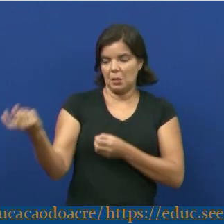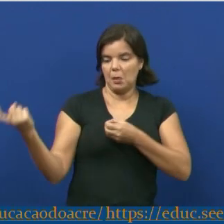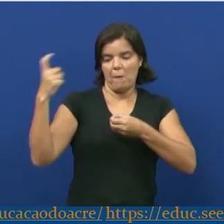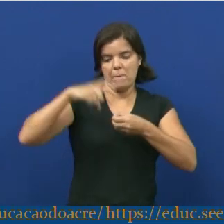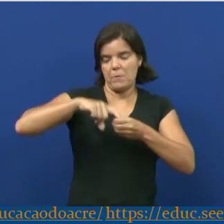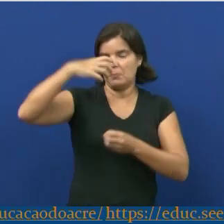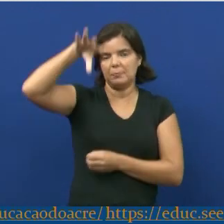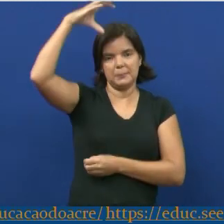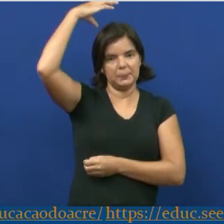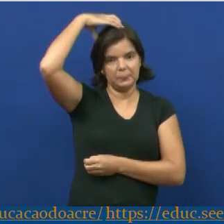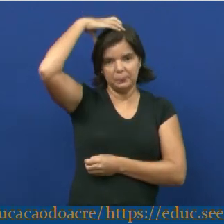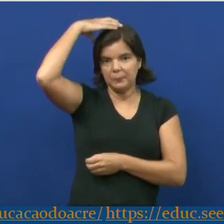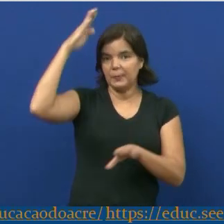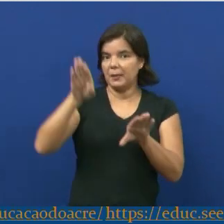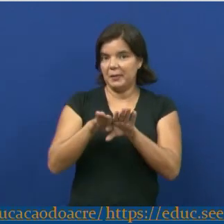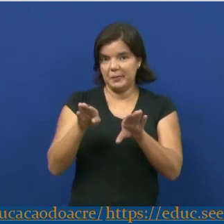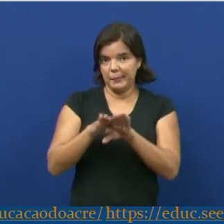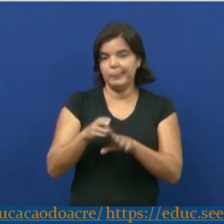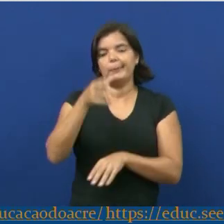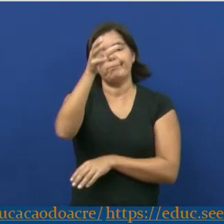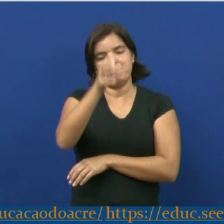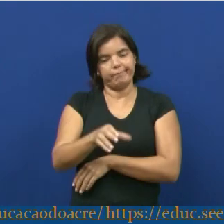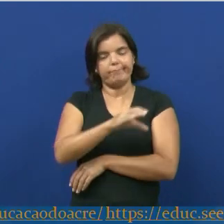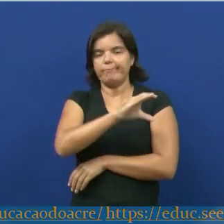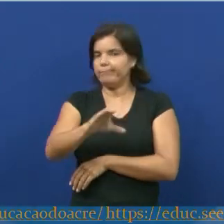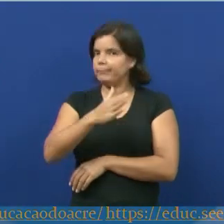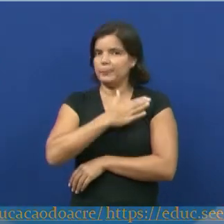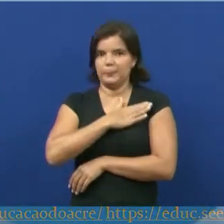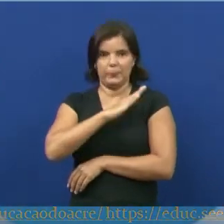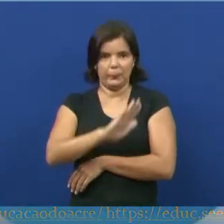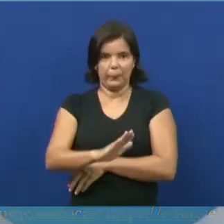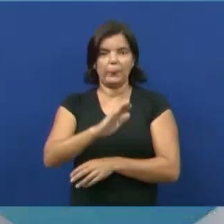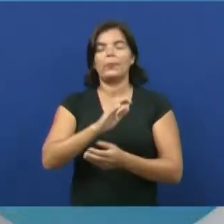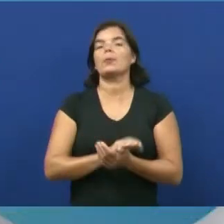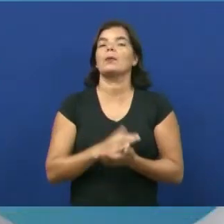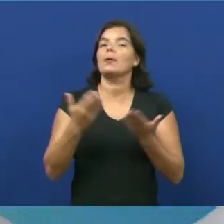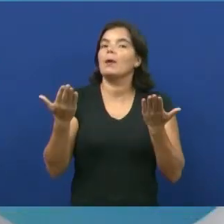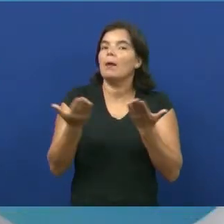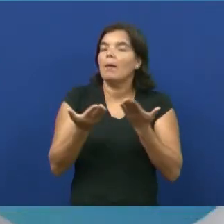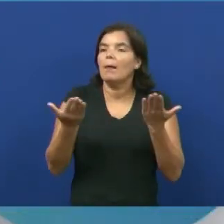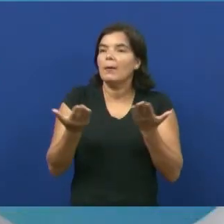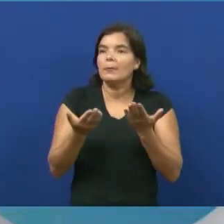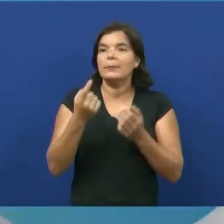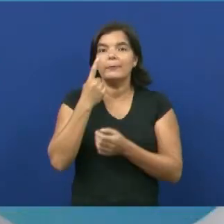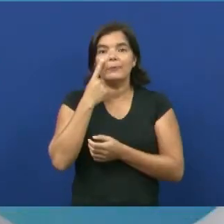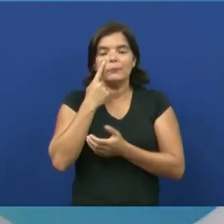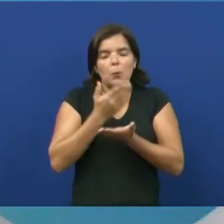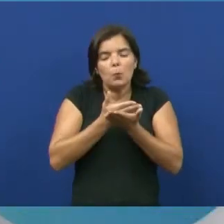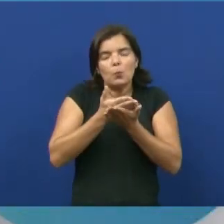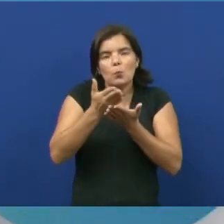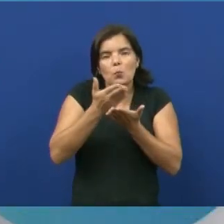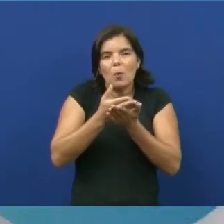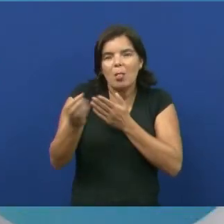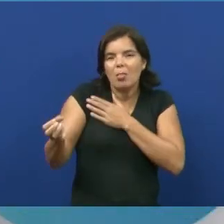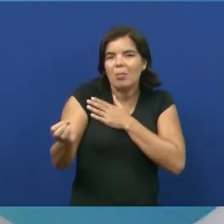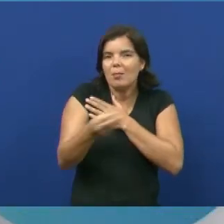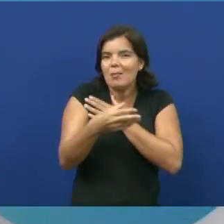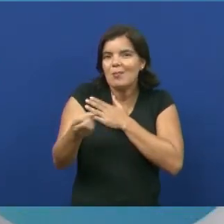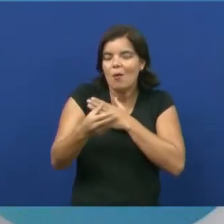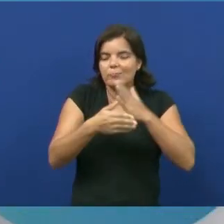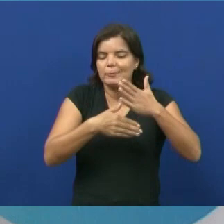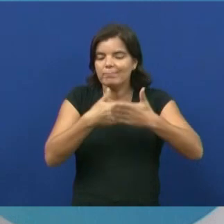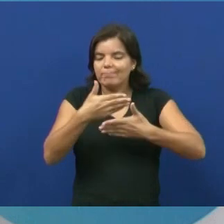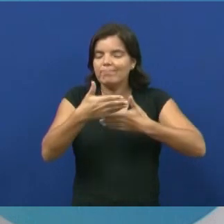volta da monarquia, muito menos de um rei que fosse católico. Então, agora a gente vai ver o início de uma nova